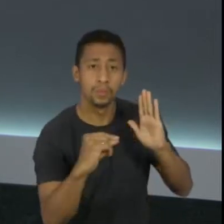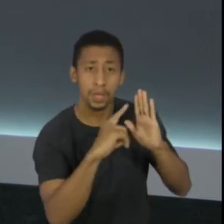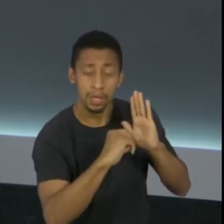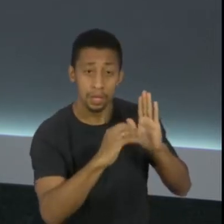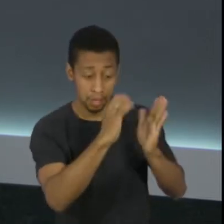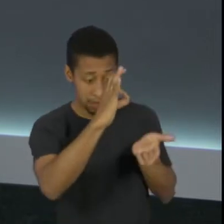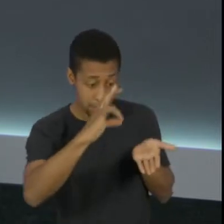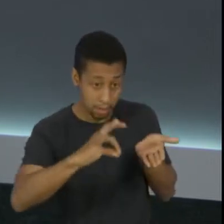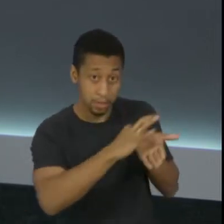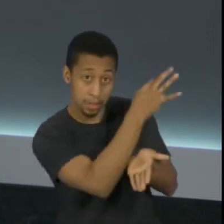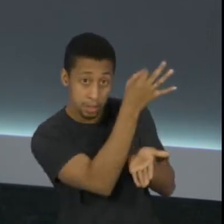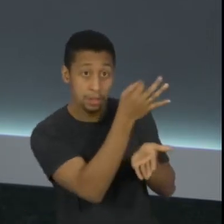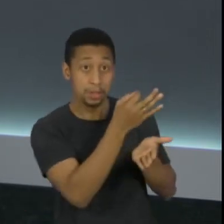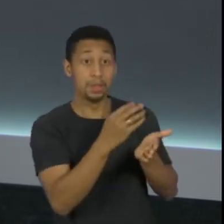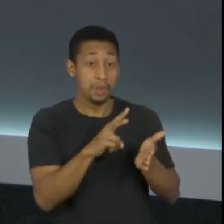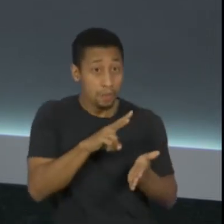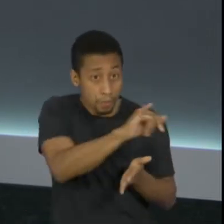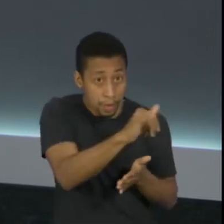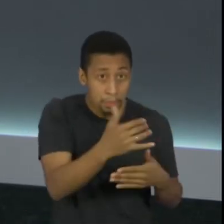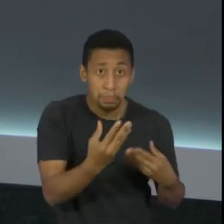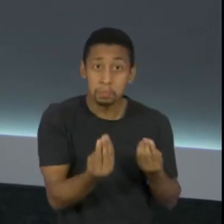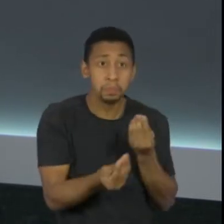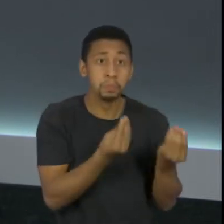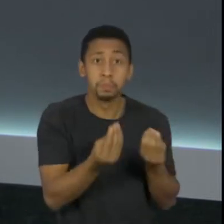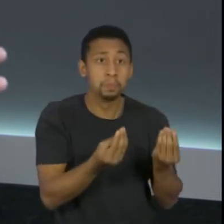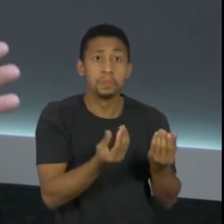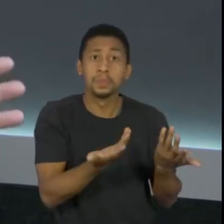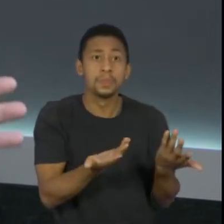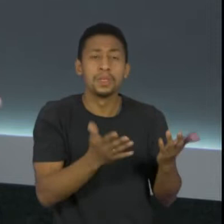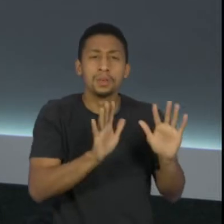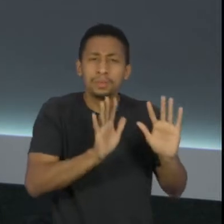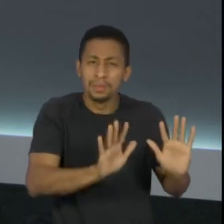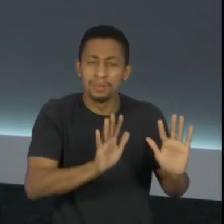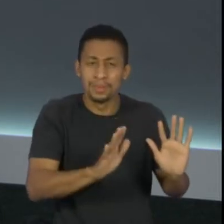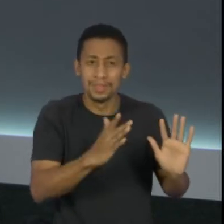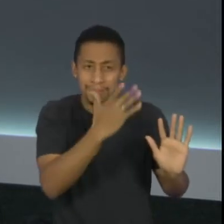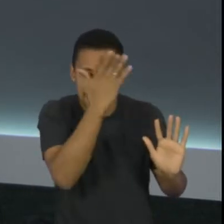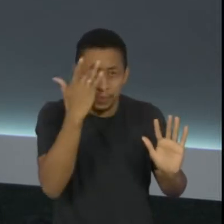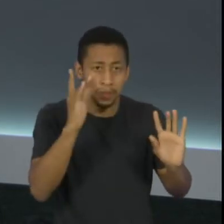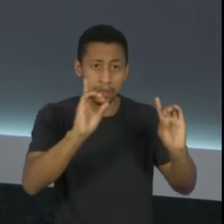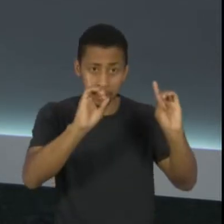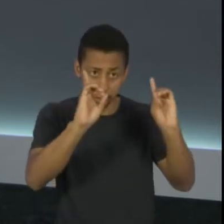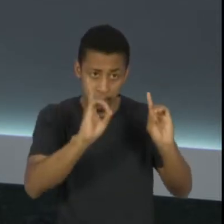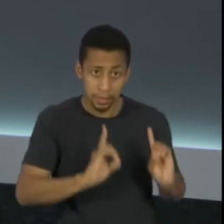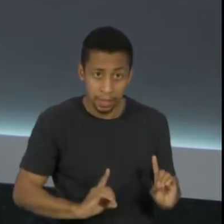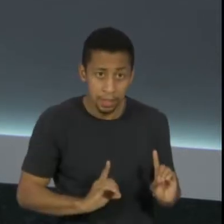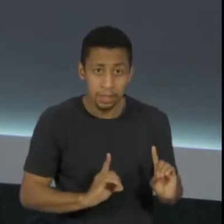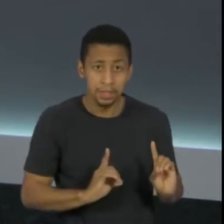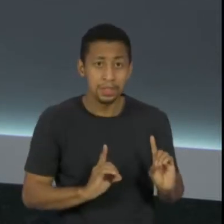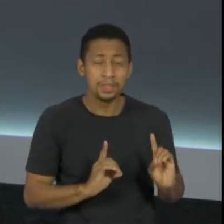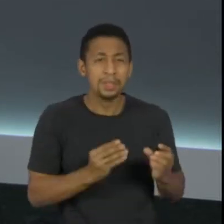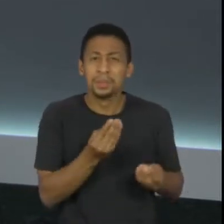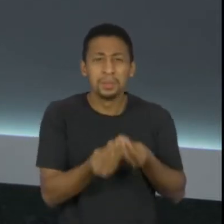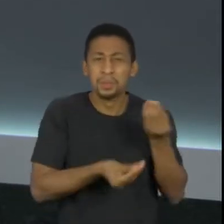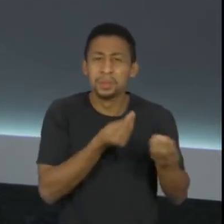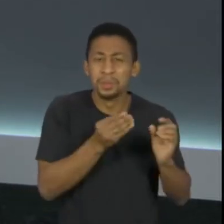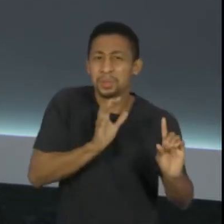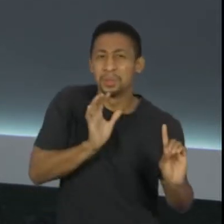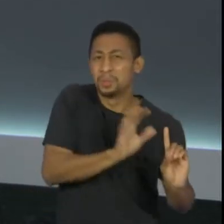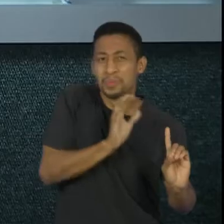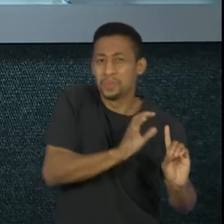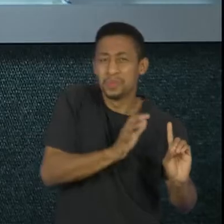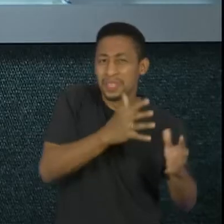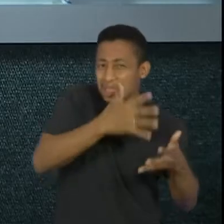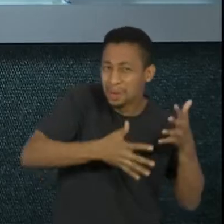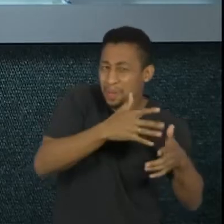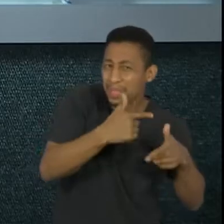não discrimina, quer dizer, não faz diferença entre populações mais vulneráveis que outras. Como é que isso afeta a pessoa com